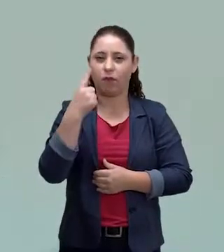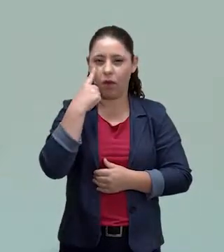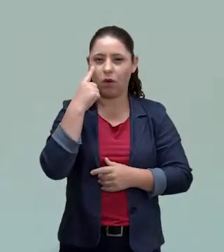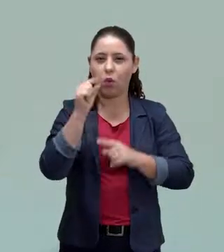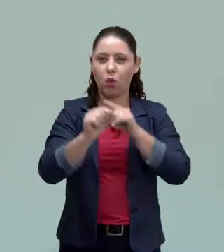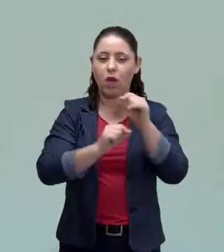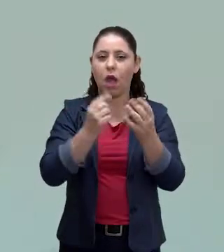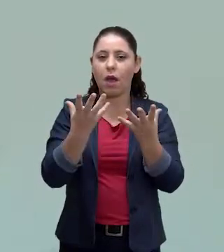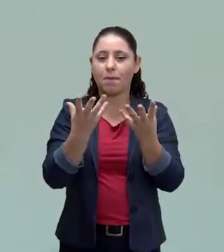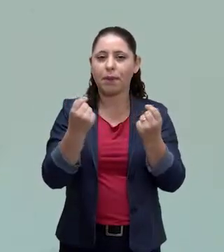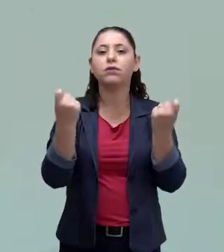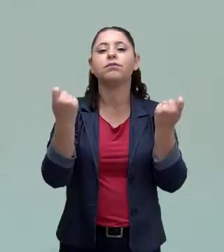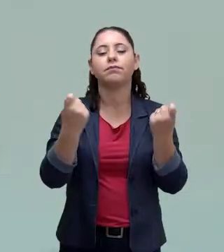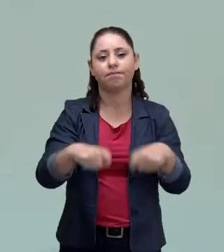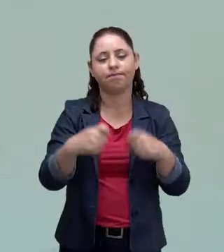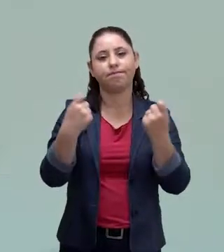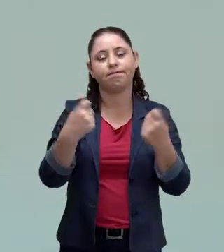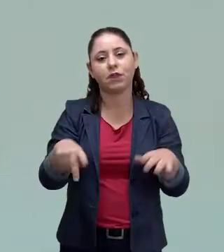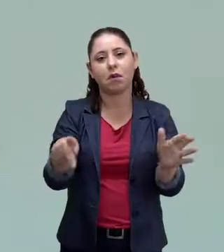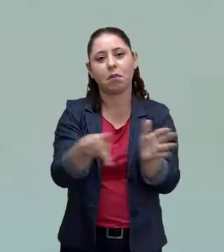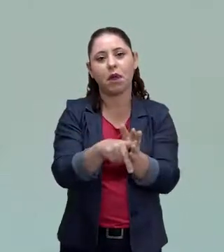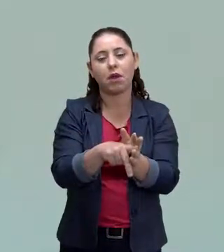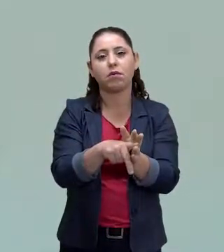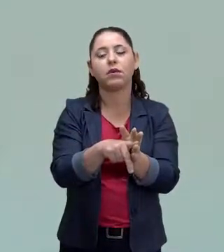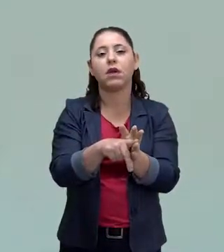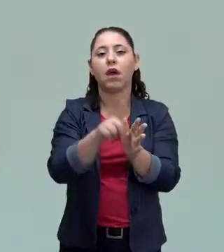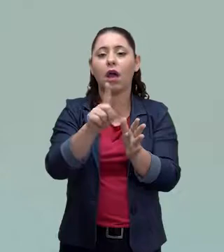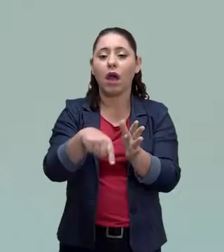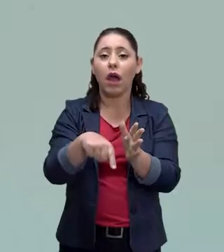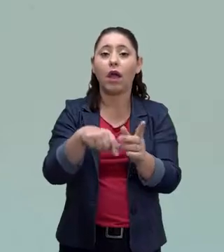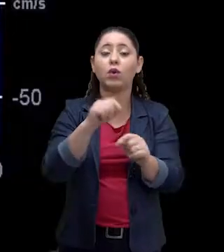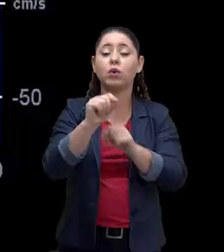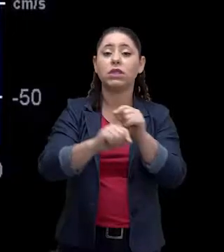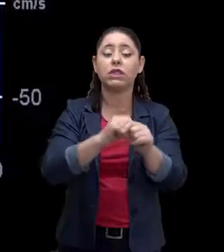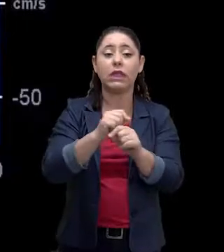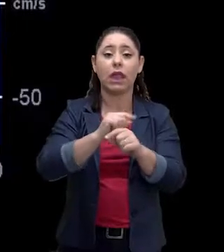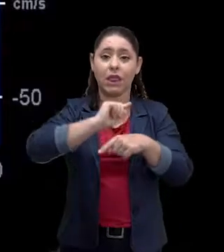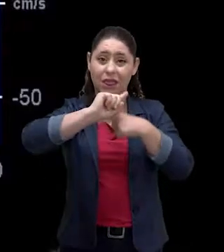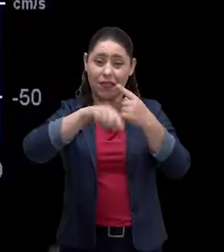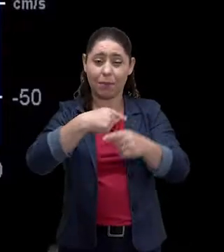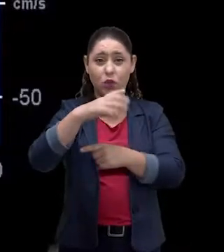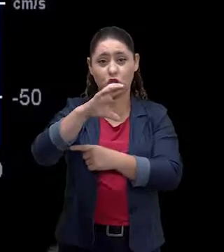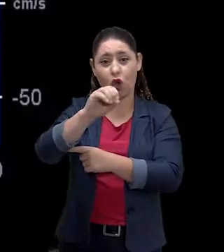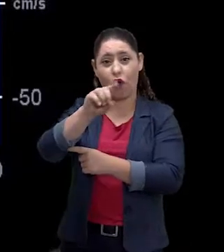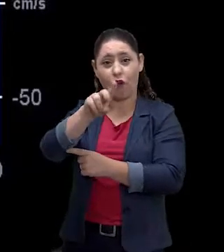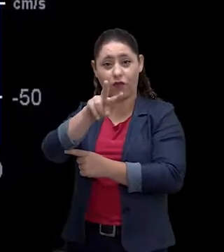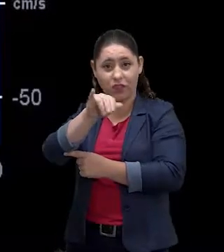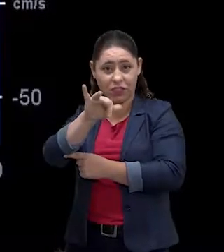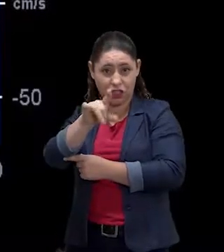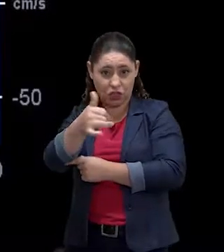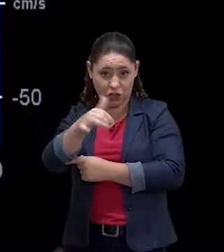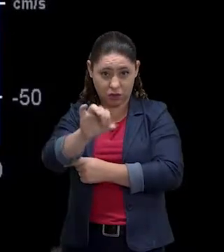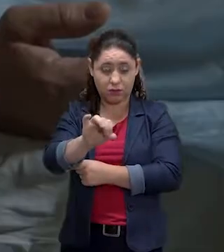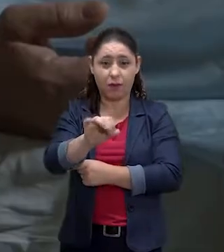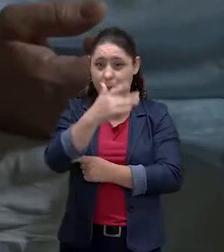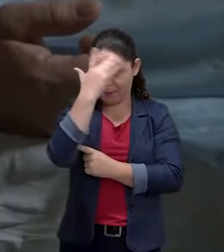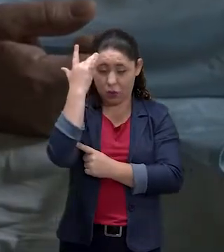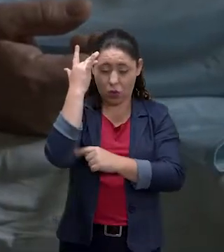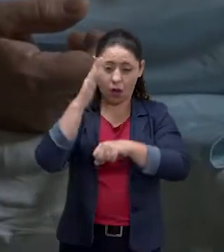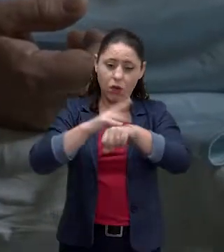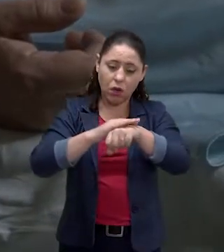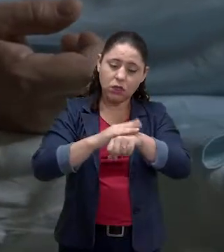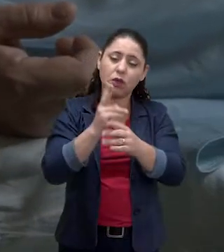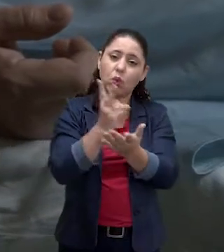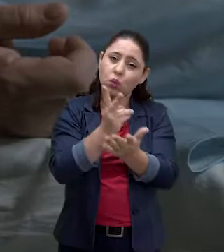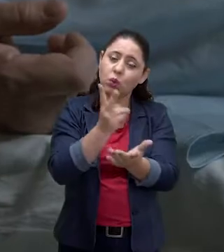visto bastante demandas relacionadas a sequelas pós-Covid. Uma das questões que foi